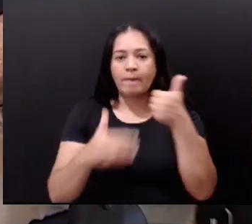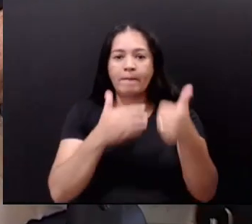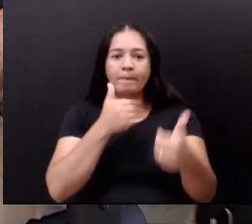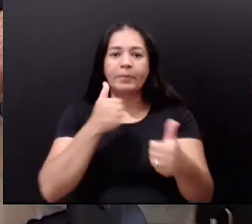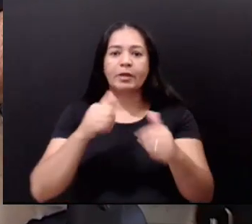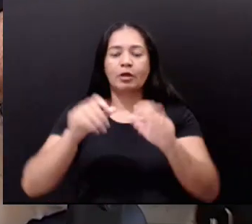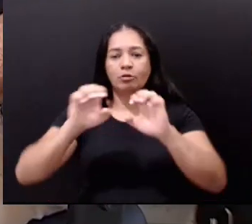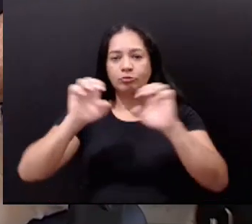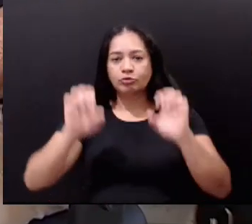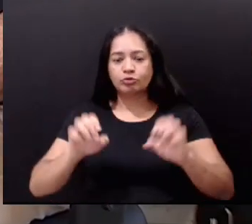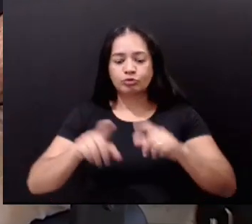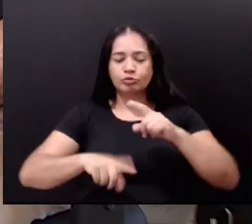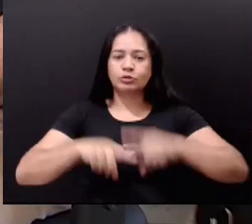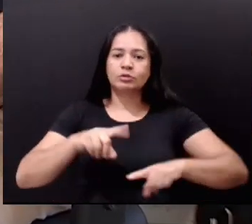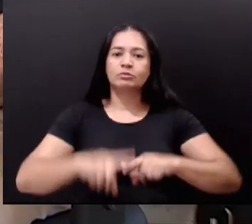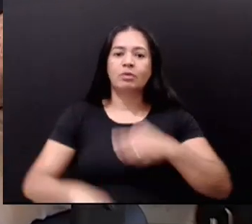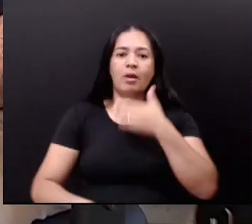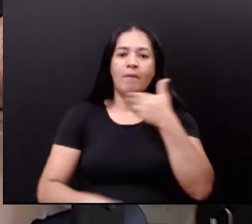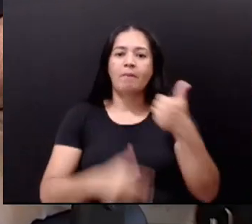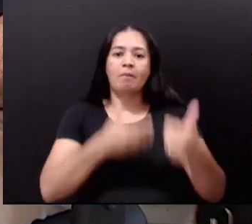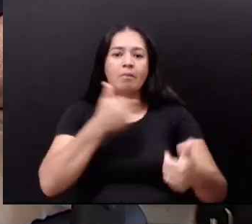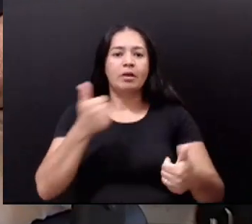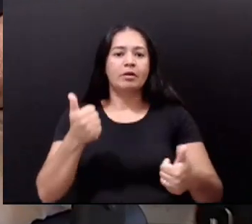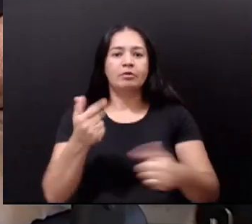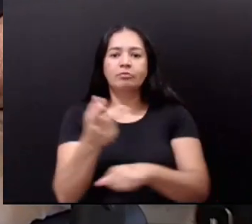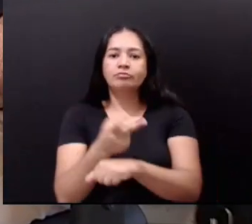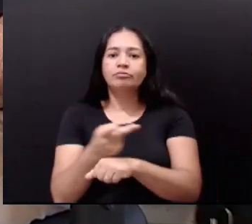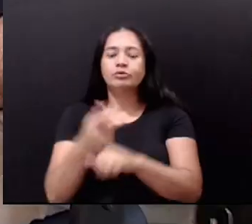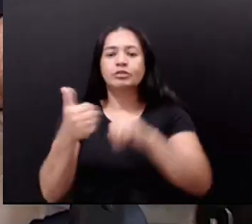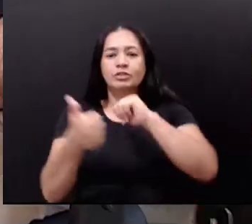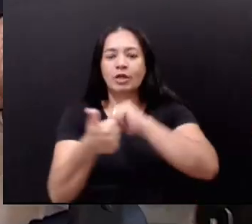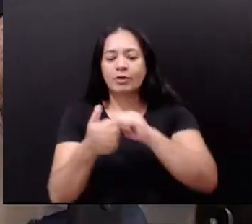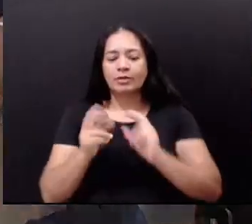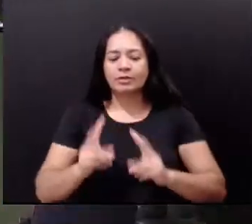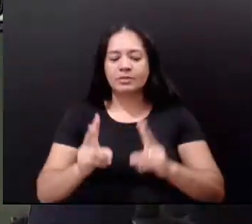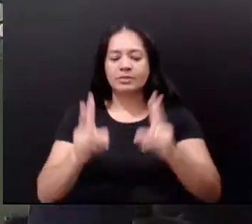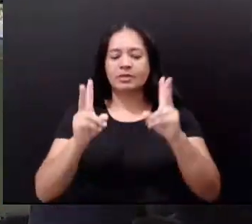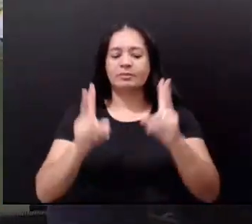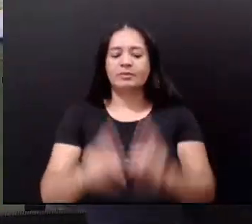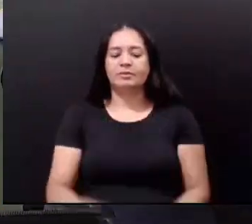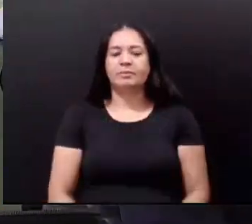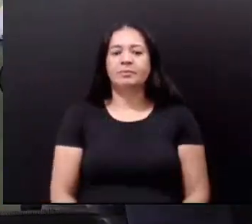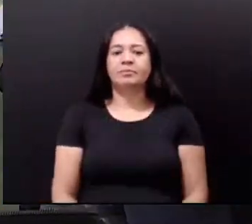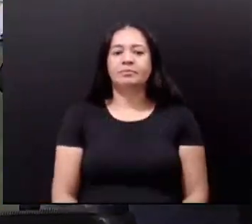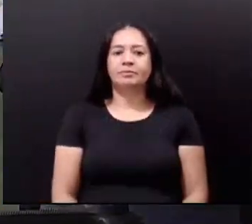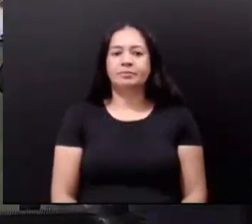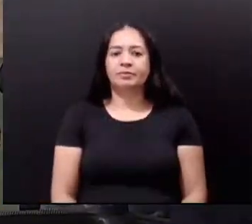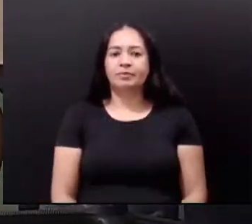equipamento. Enfim, é busca da qualidade incessantemente, não dá para parar. Aqui no serviço de